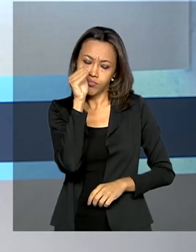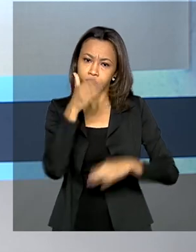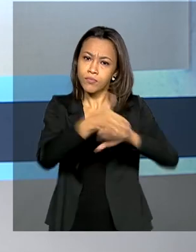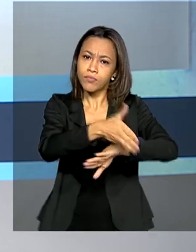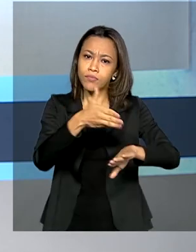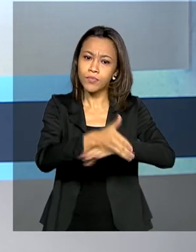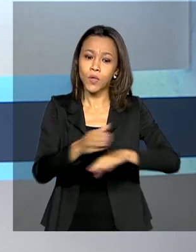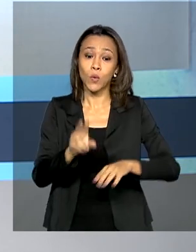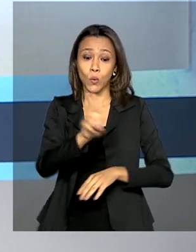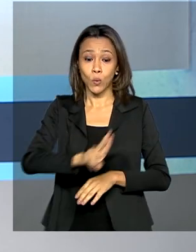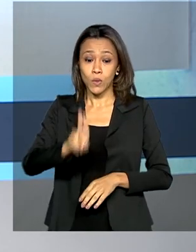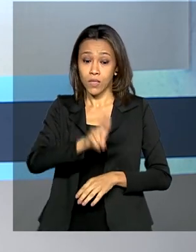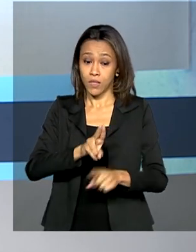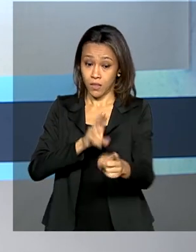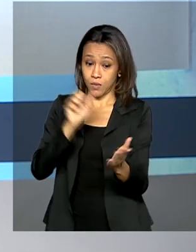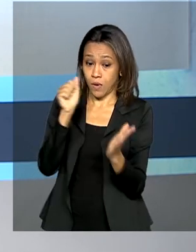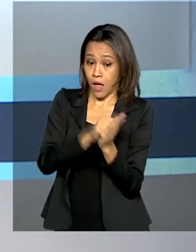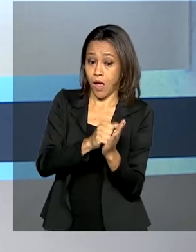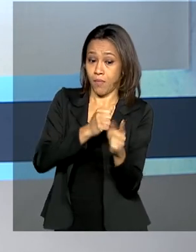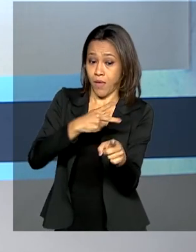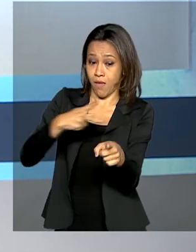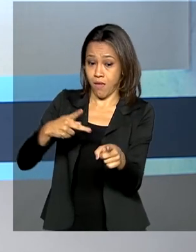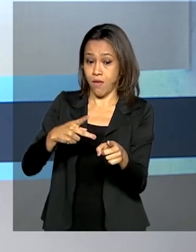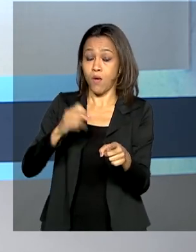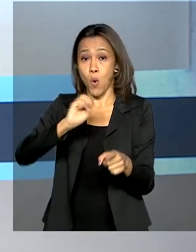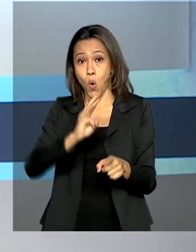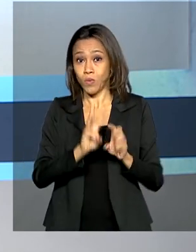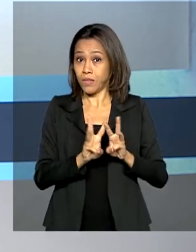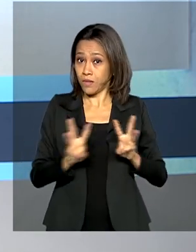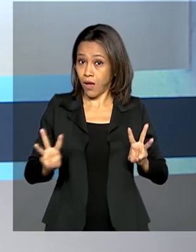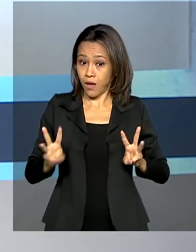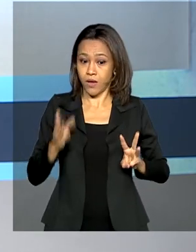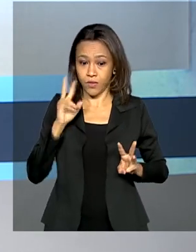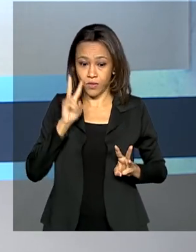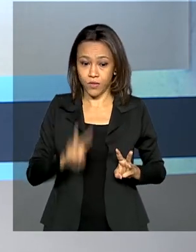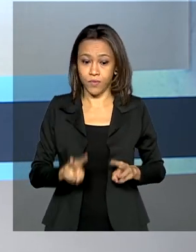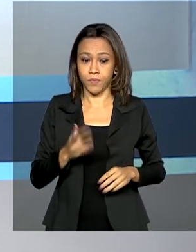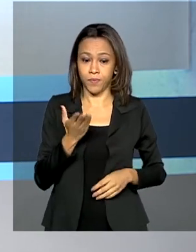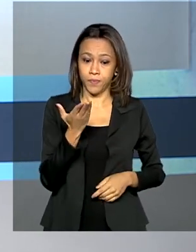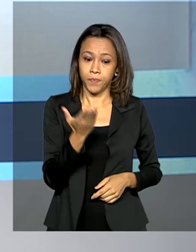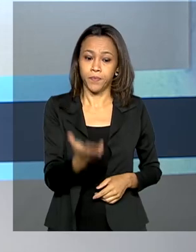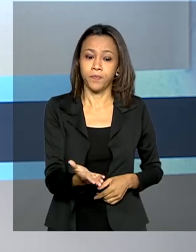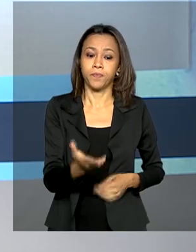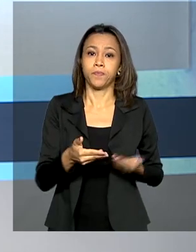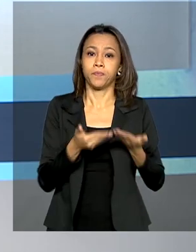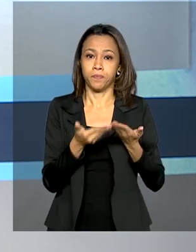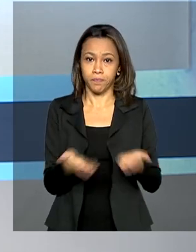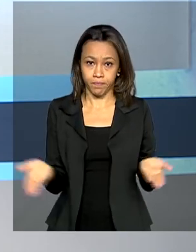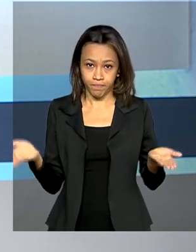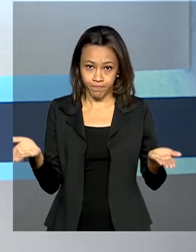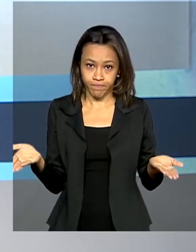pelo aplicativo do auxílio emergencial ou pelo site auxílio. Caixa.gov.br